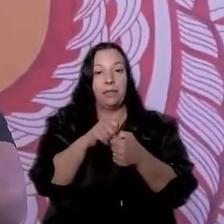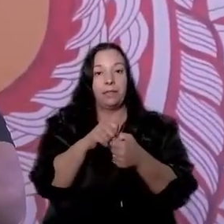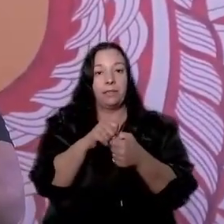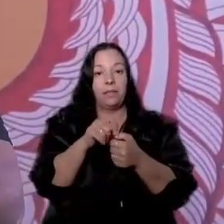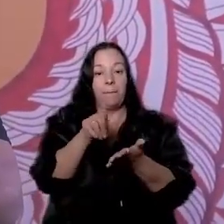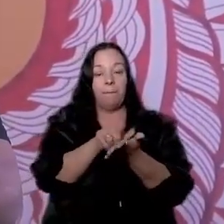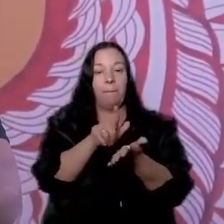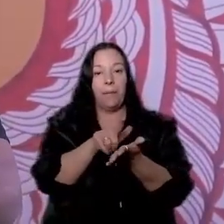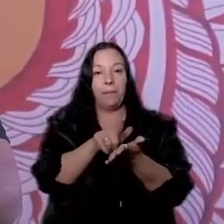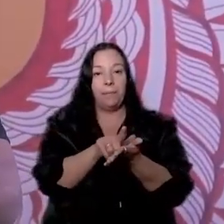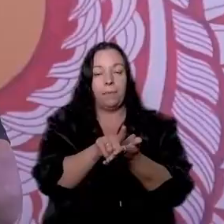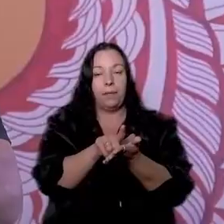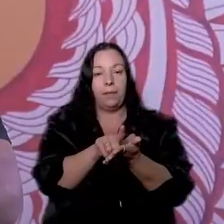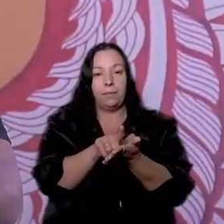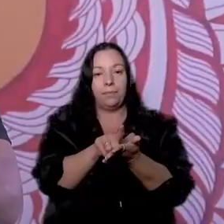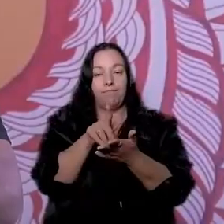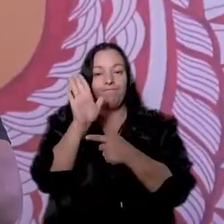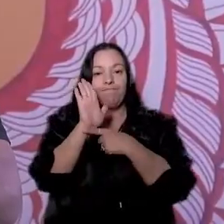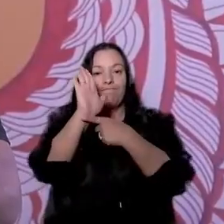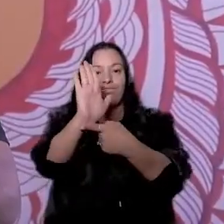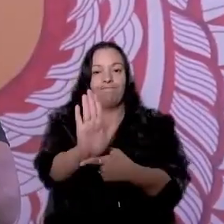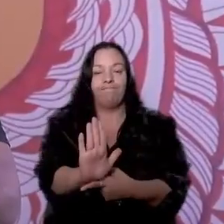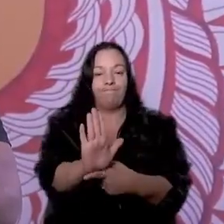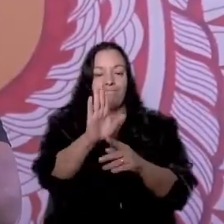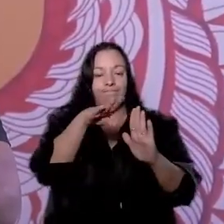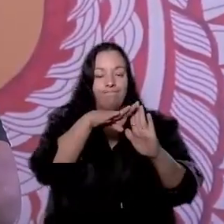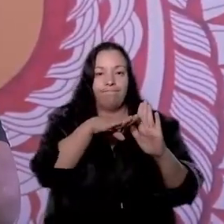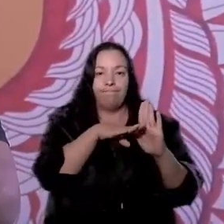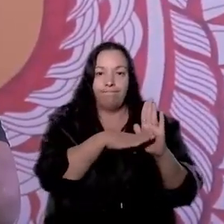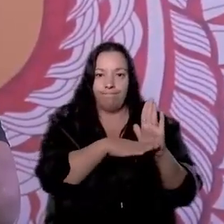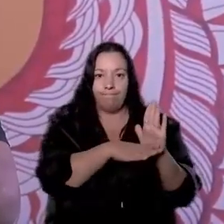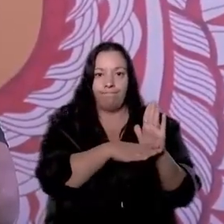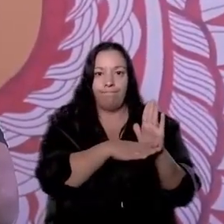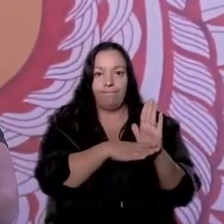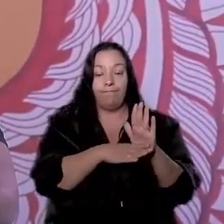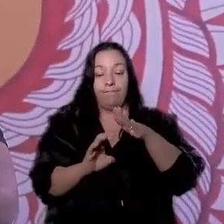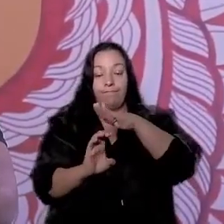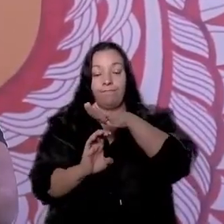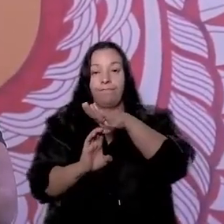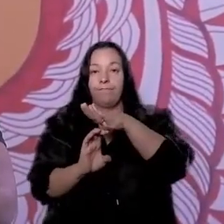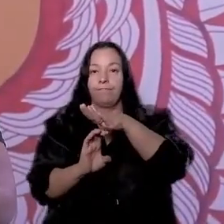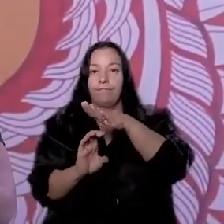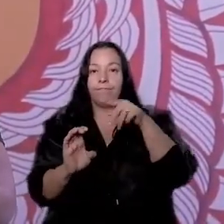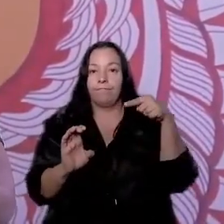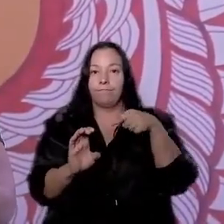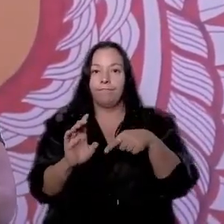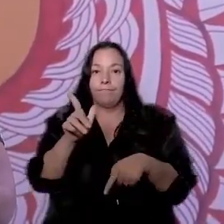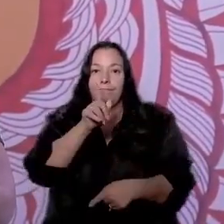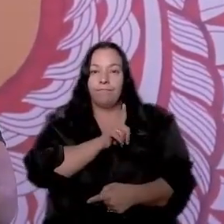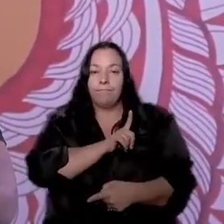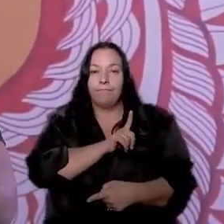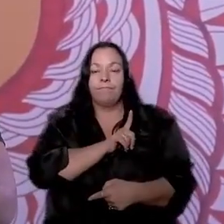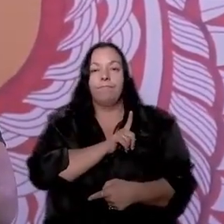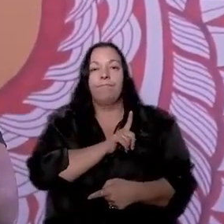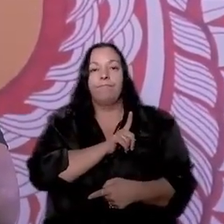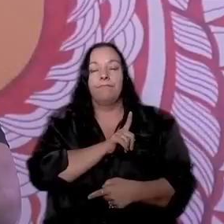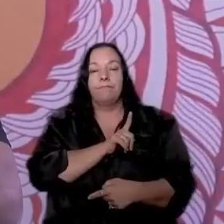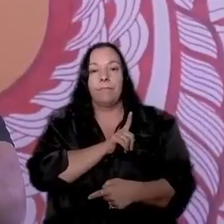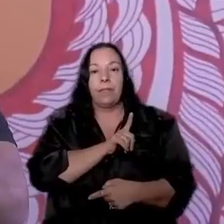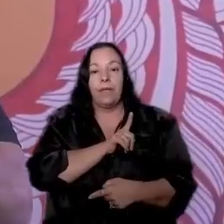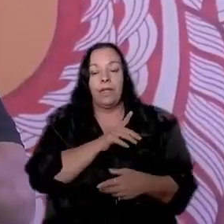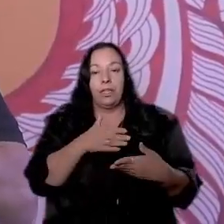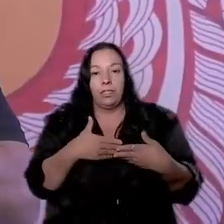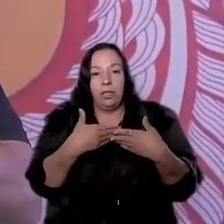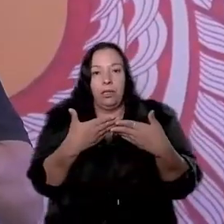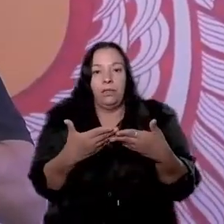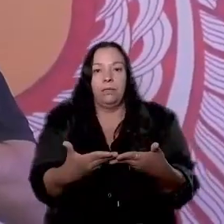tomasse o papel de indutor desse processo, para que o empresário tivesse a capacidade de receber ou